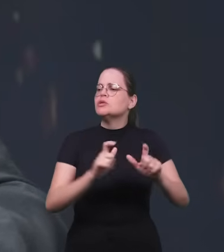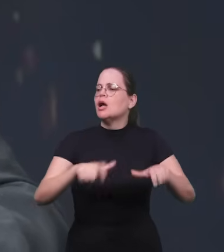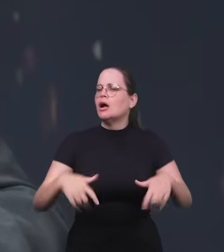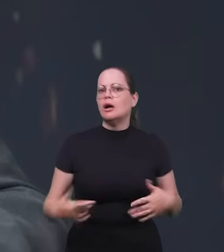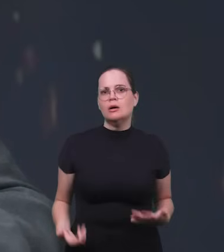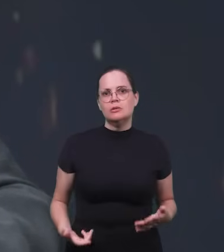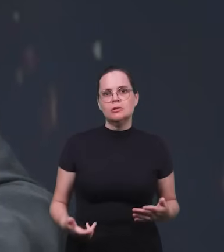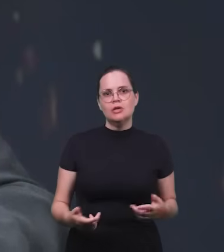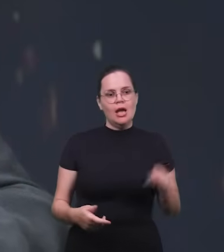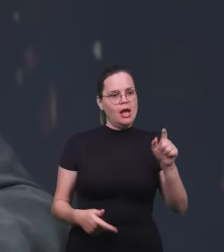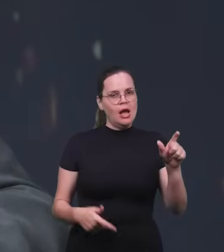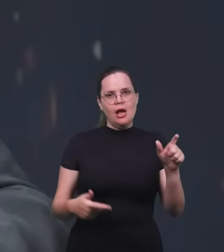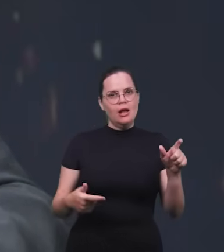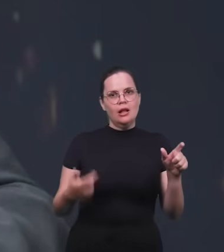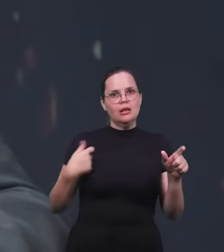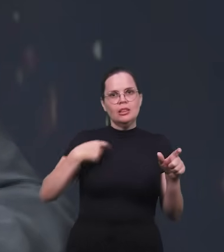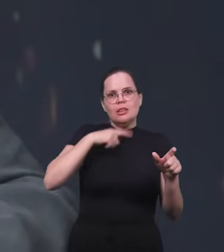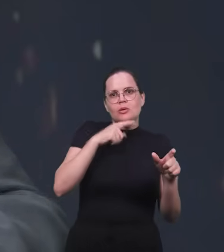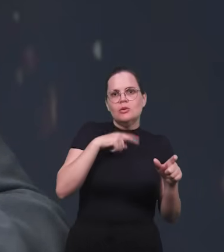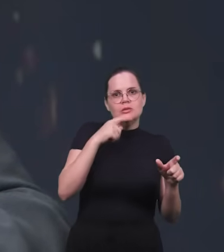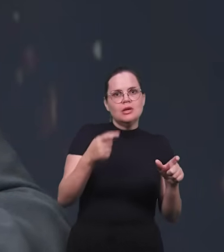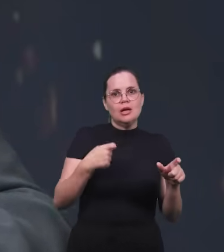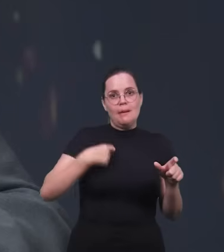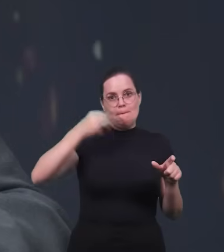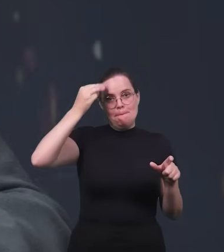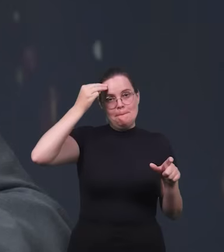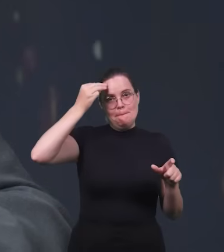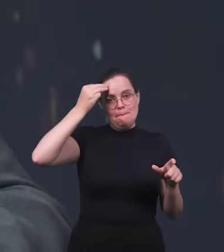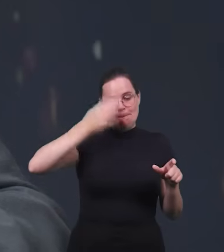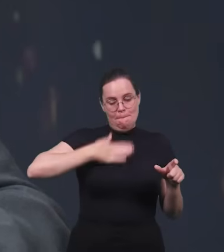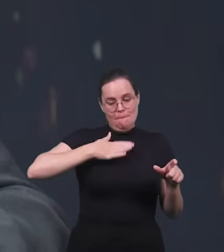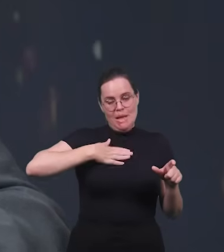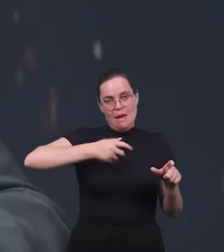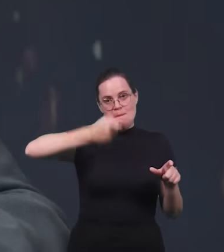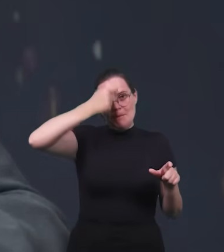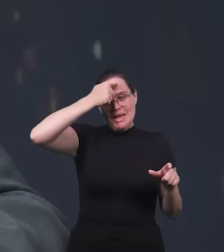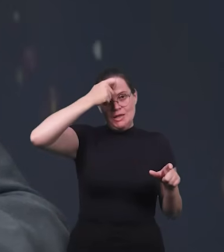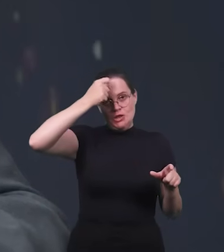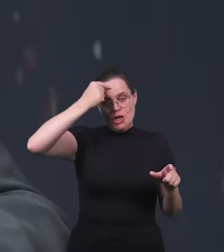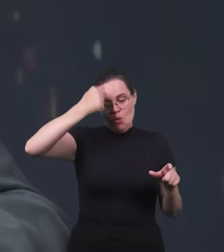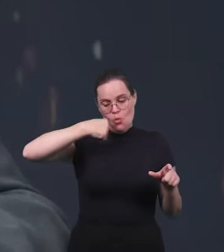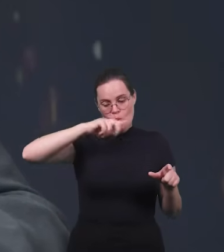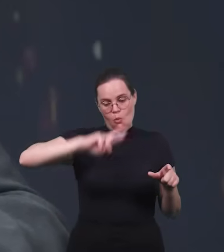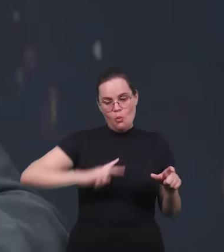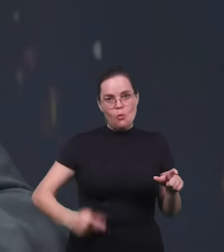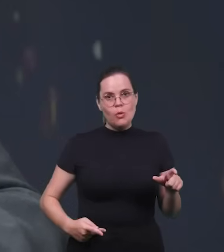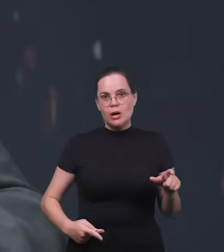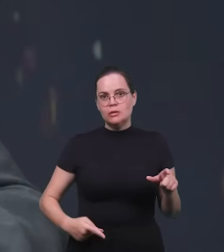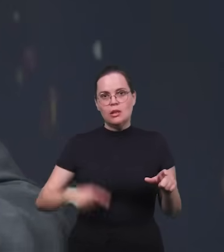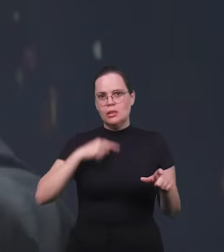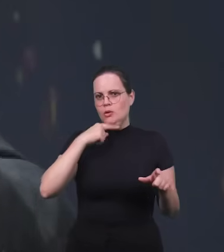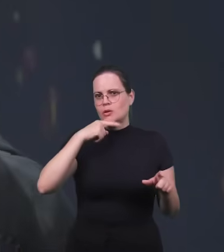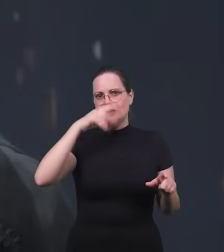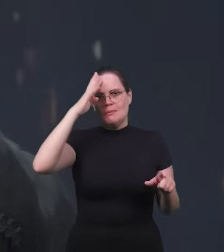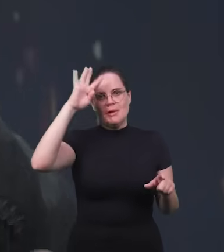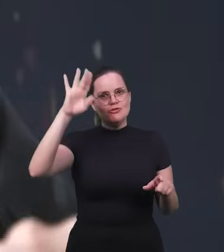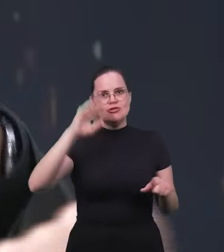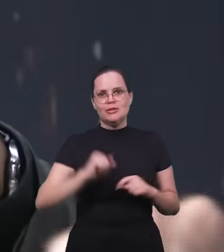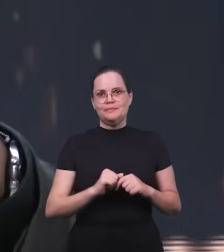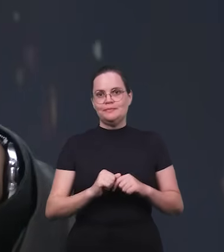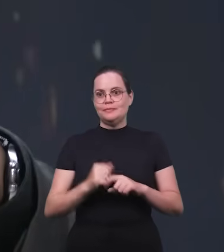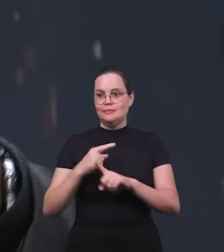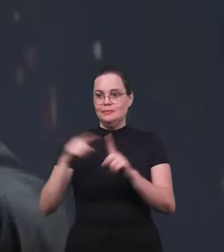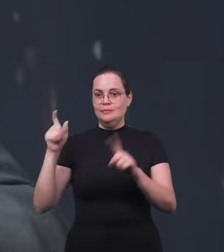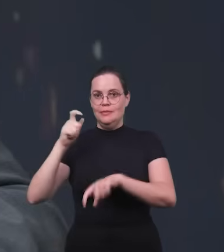de você transcender da morte para a vida. Mas aí quando Jesus se revela, quando Jesus chama ela pelo nome, amém, a revelação entra